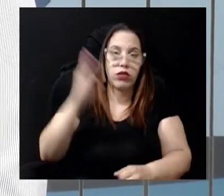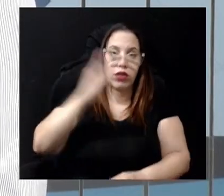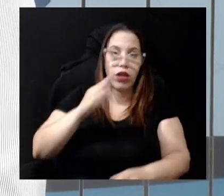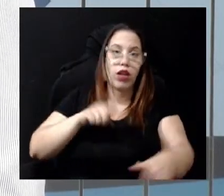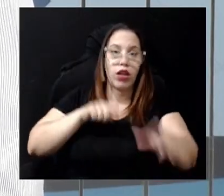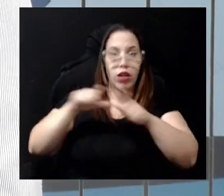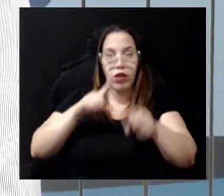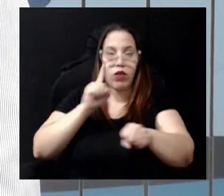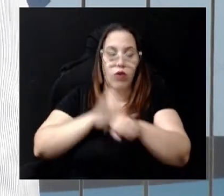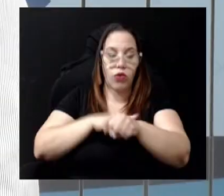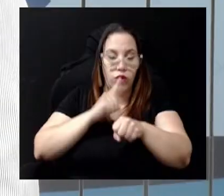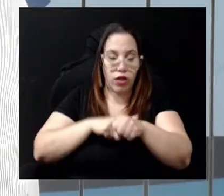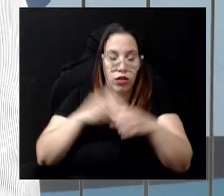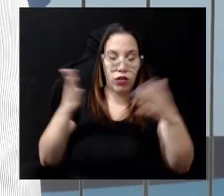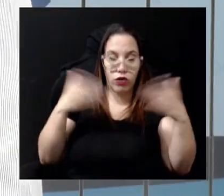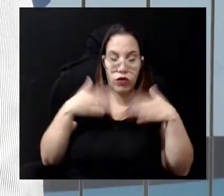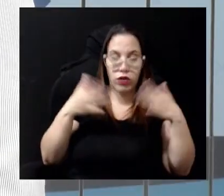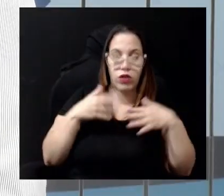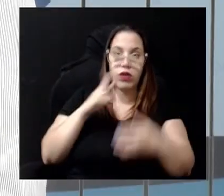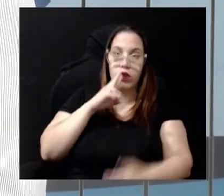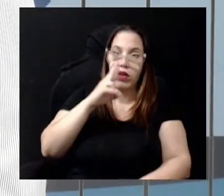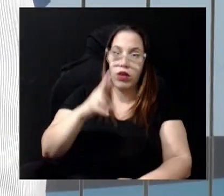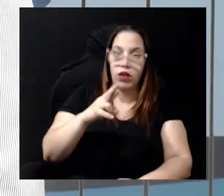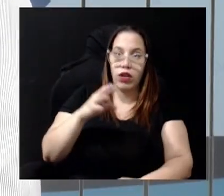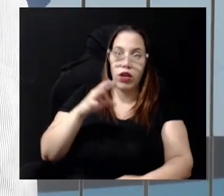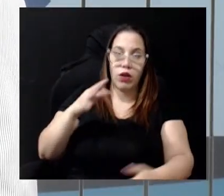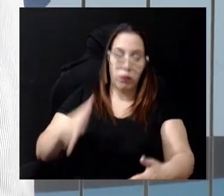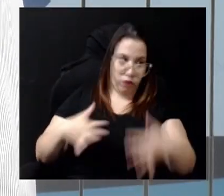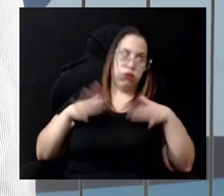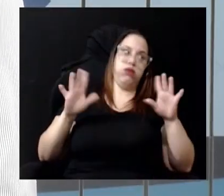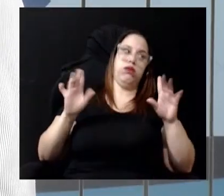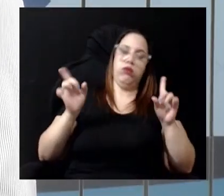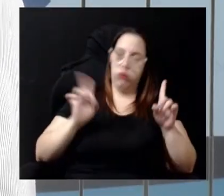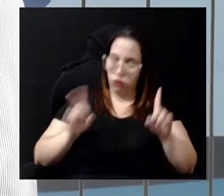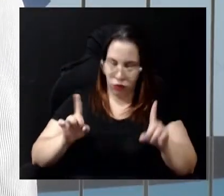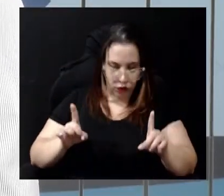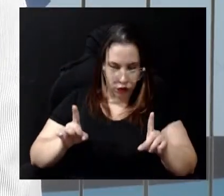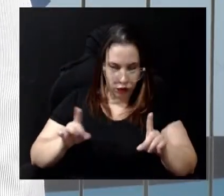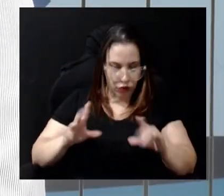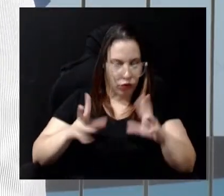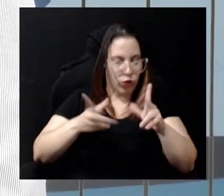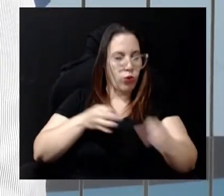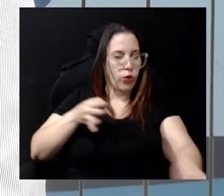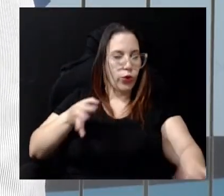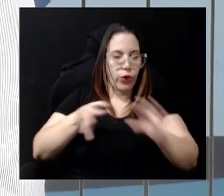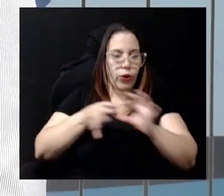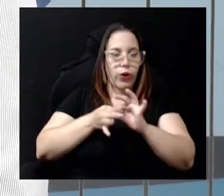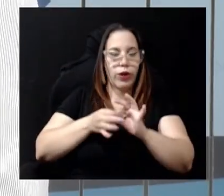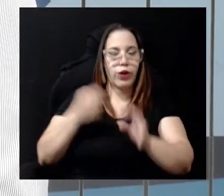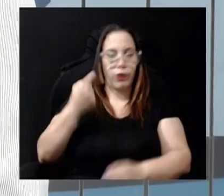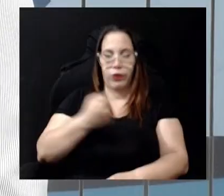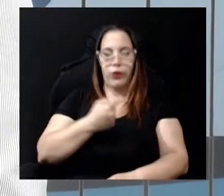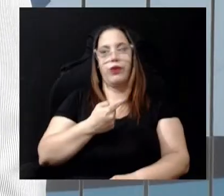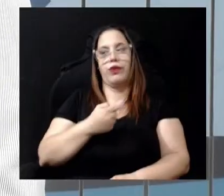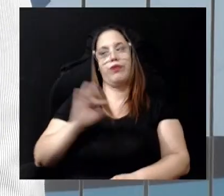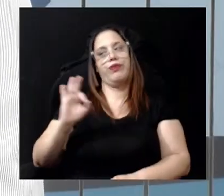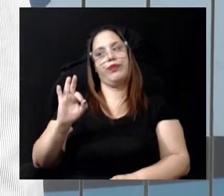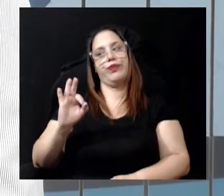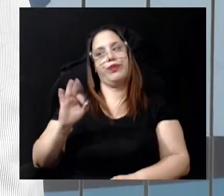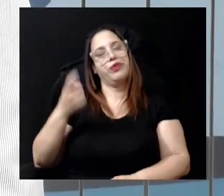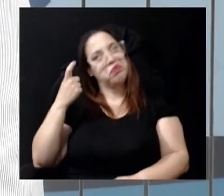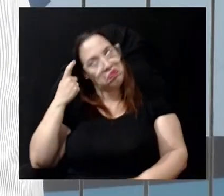realidade. Não estamos sendo pego de surpresa, sobretudo no mundo conectado como o nosso. Penso eu, né,